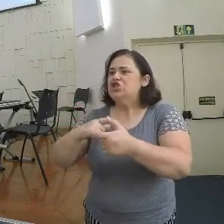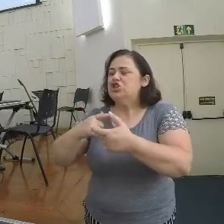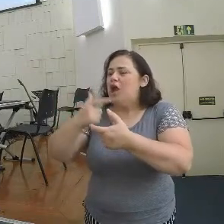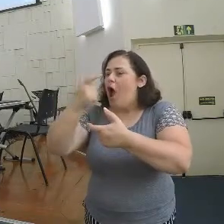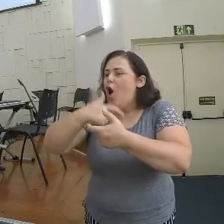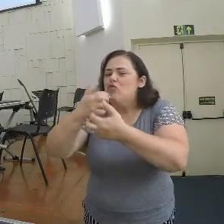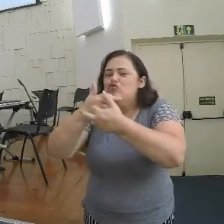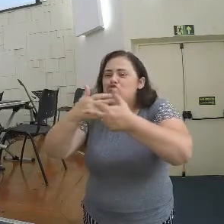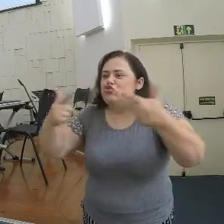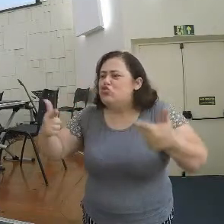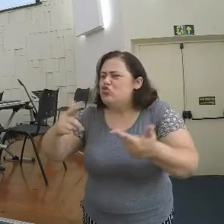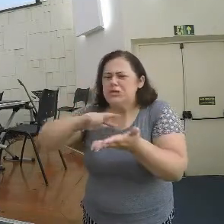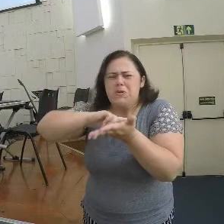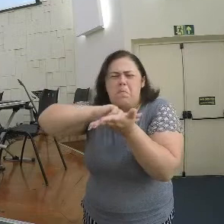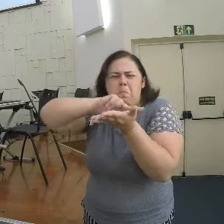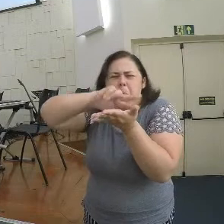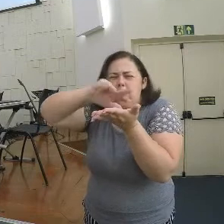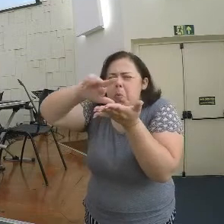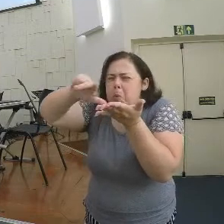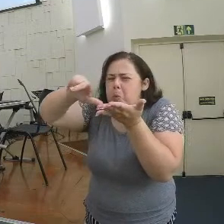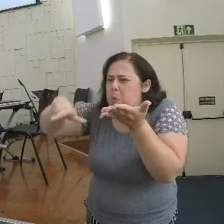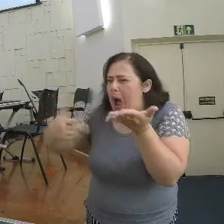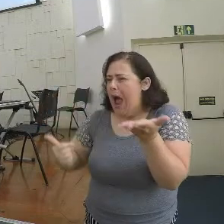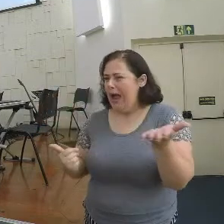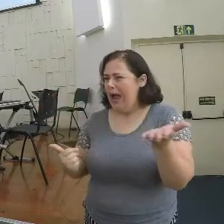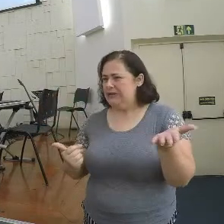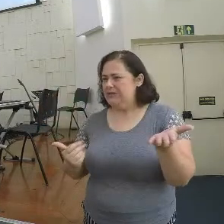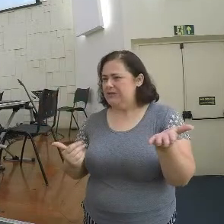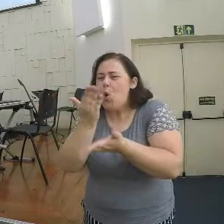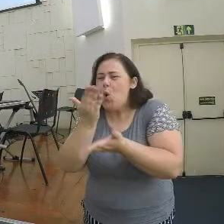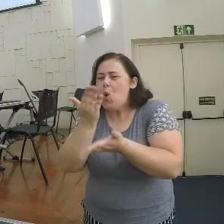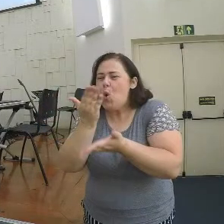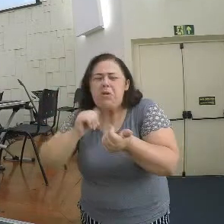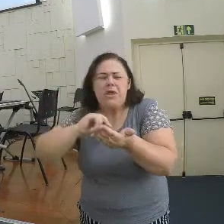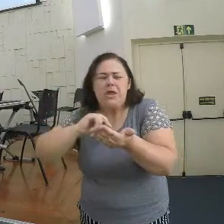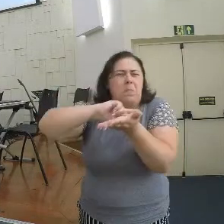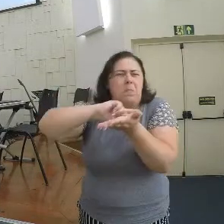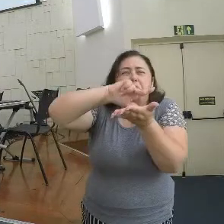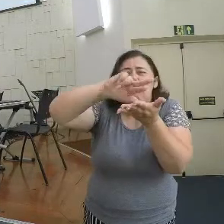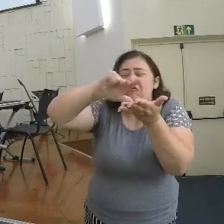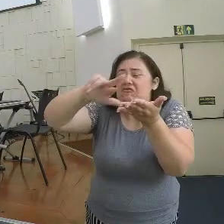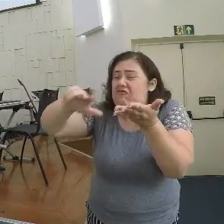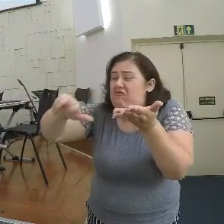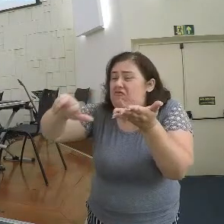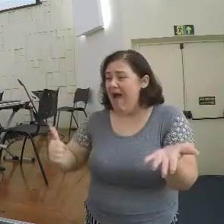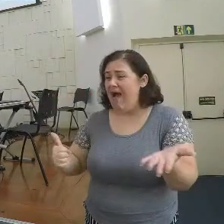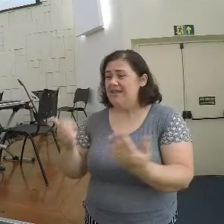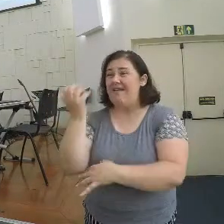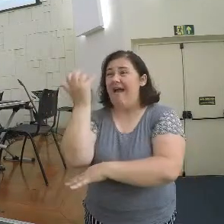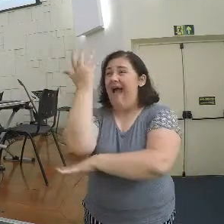alimentos. Versículo 10: trago as primícias dos frutos da terra que tu, ó Senhor, me deste,